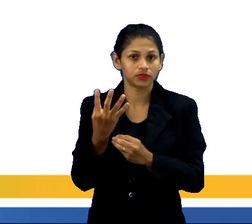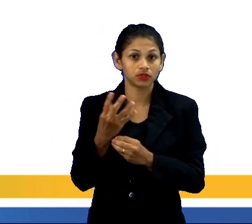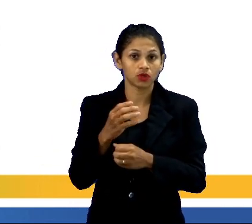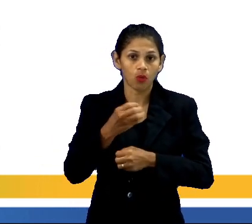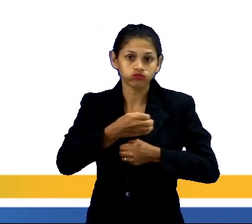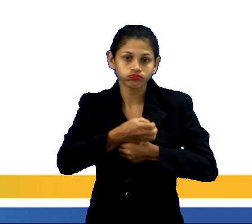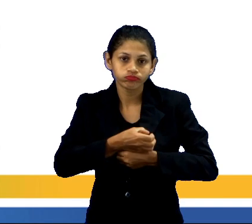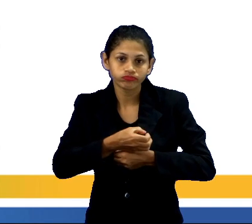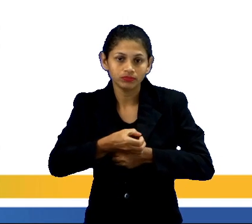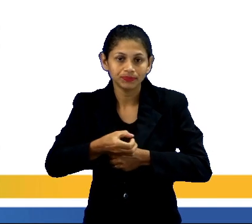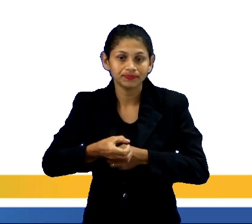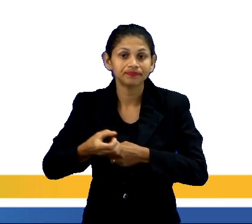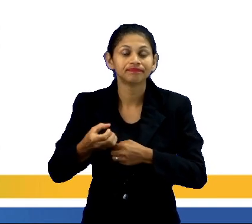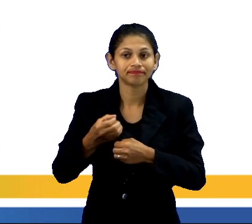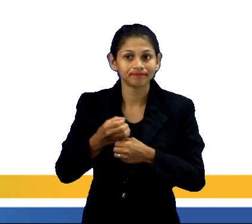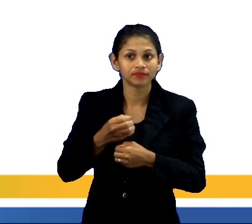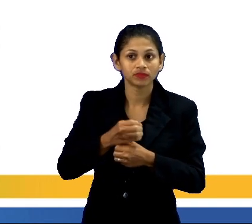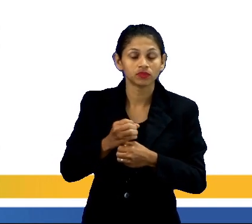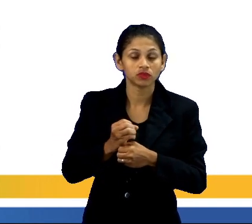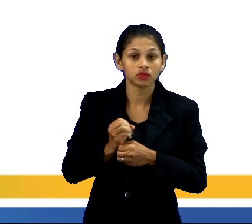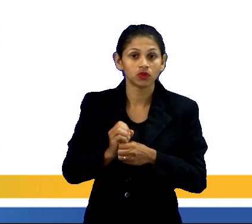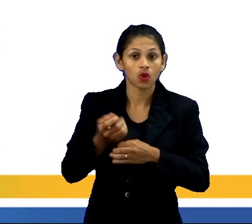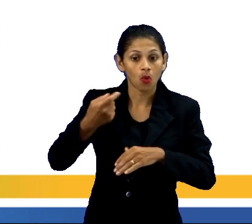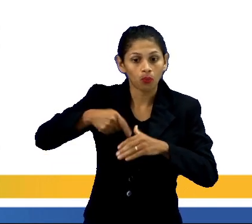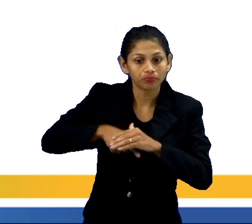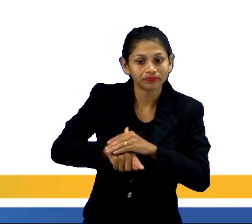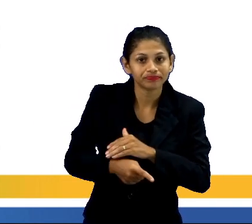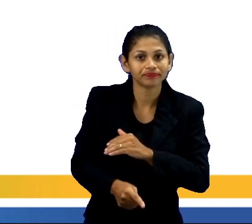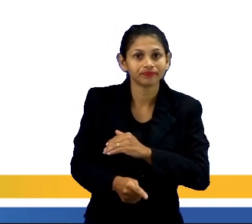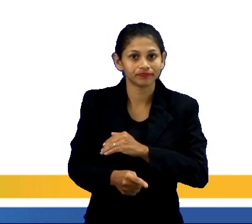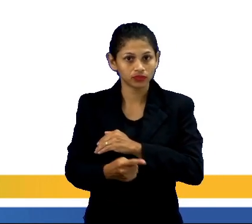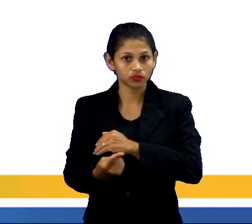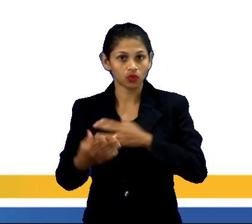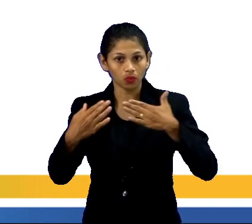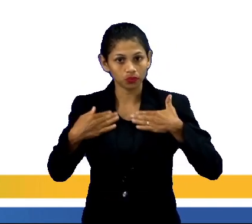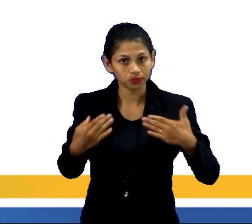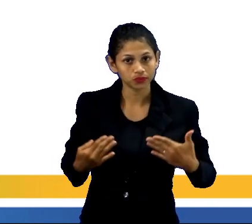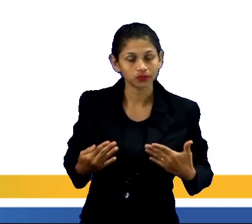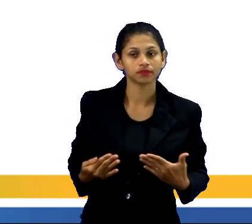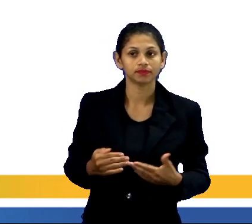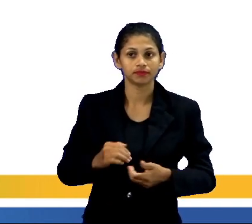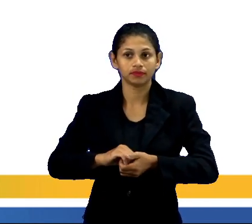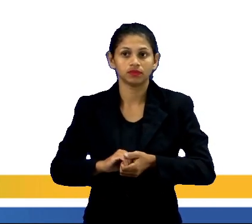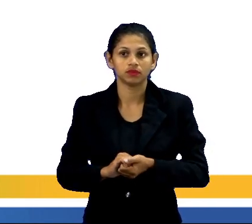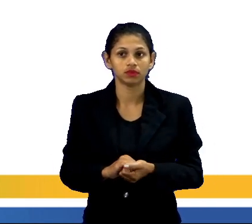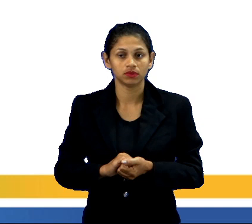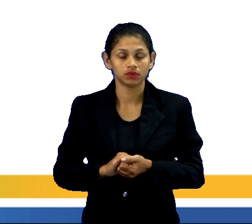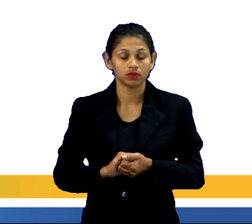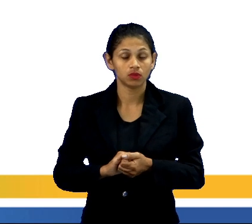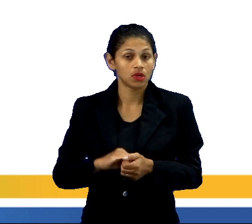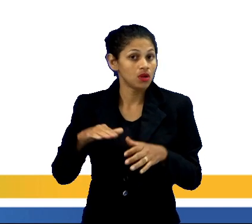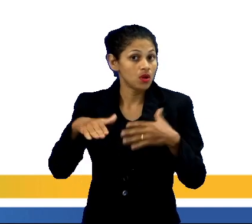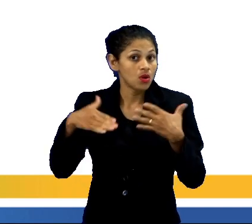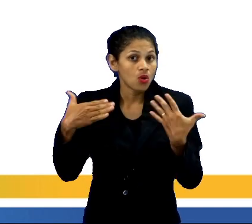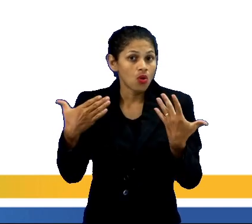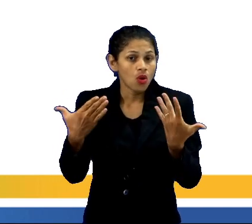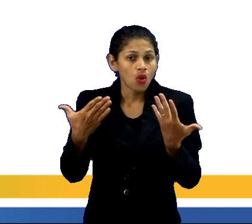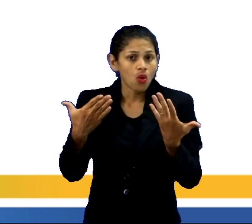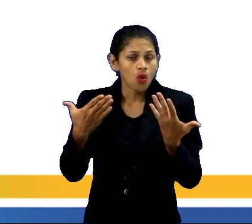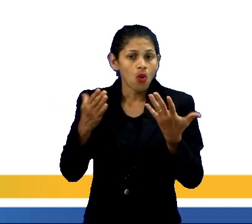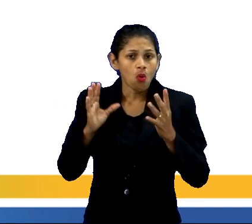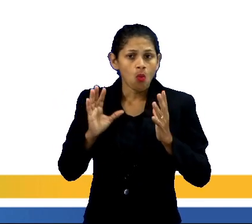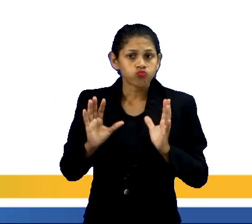tumores, que podem invadir ali os tecidos e os órgãos. Então, qual é o comportamento ali dessas